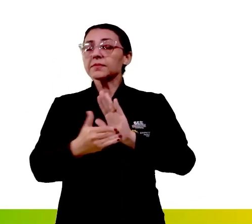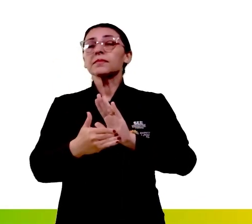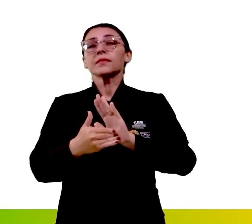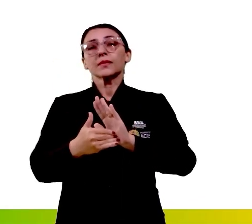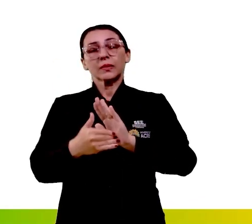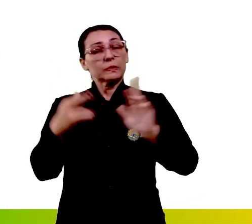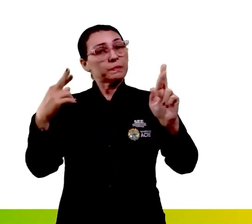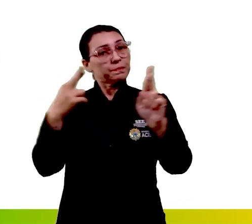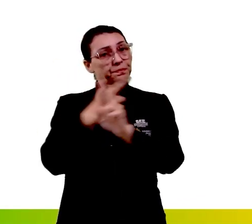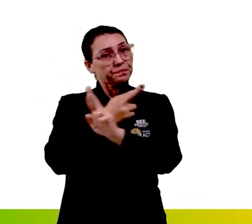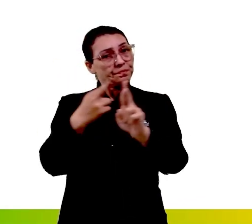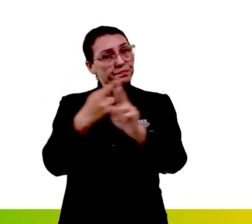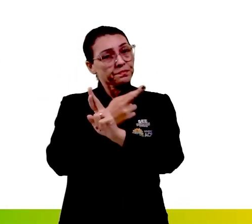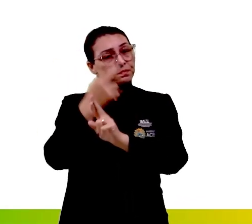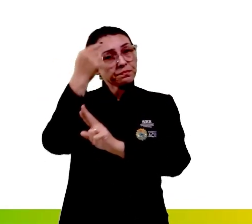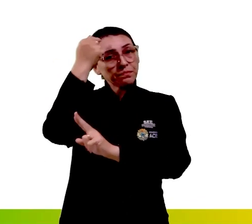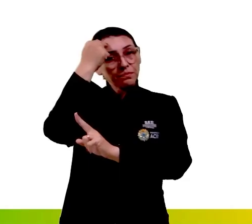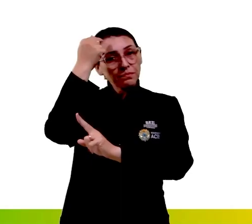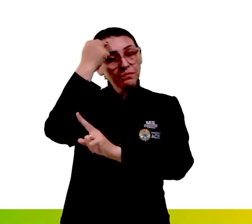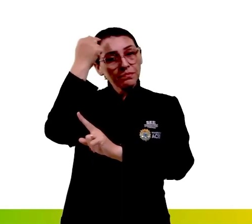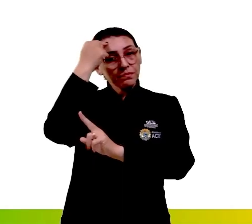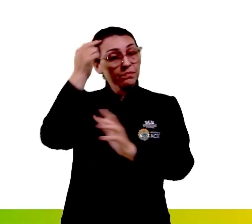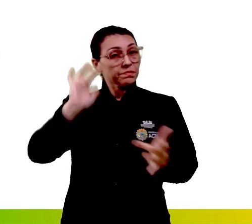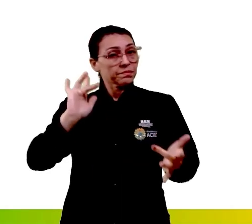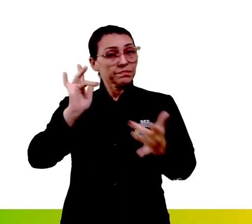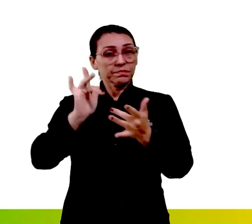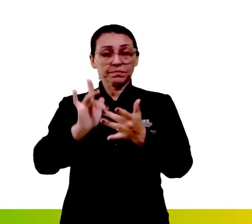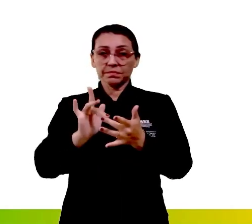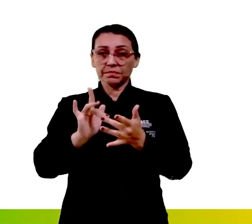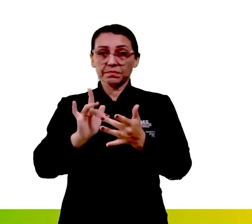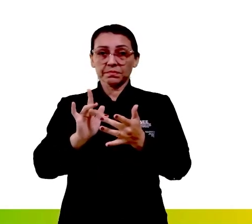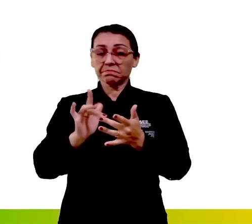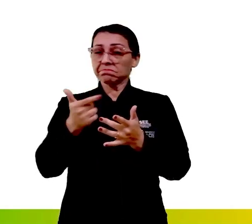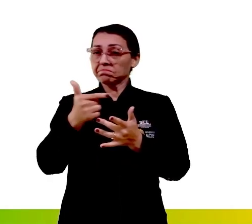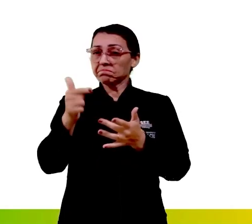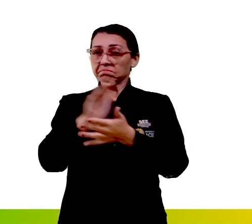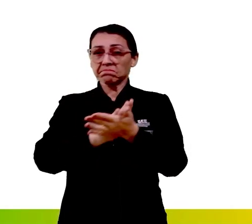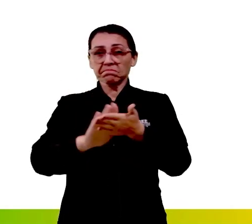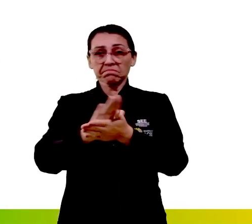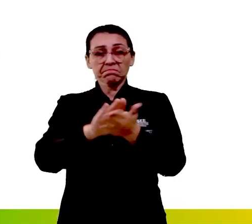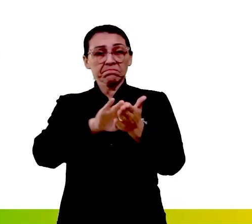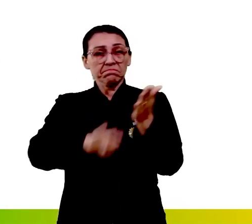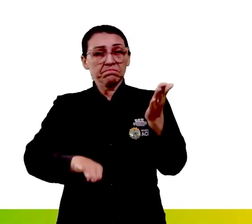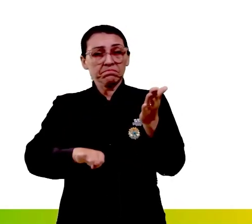questões relacionadas ao pensamento clássico, não houve nenhuma